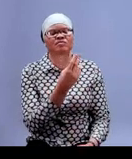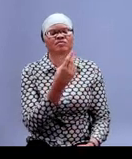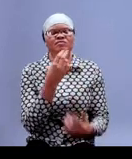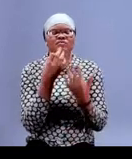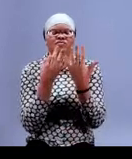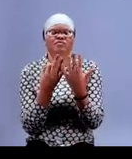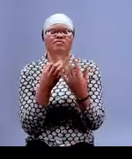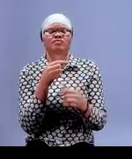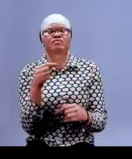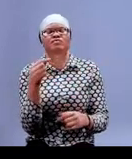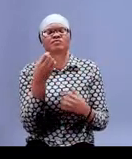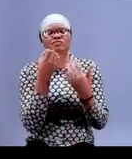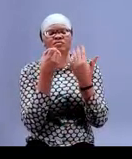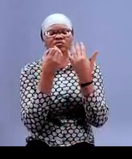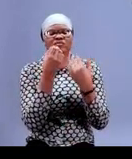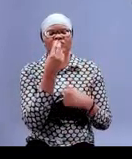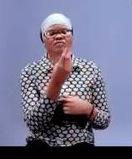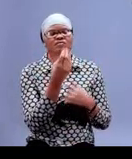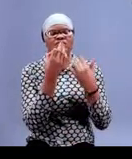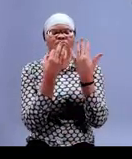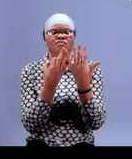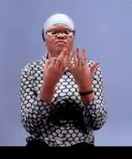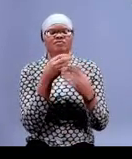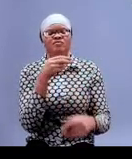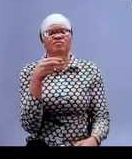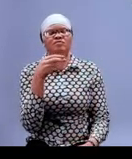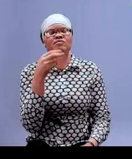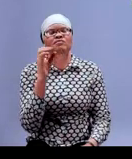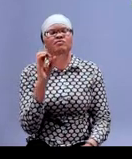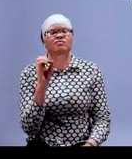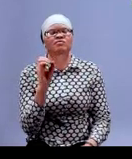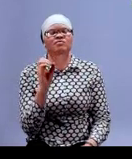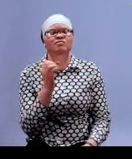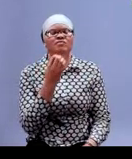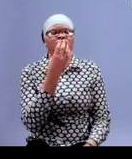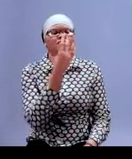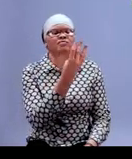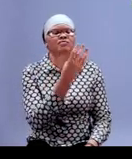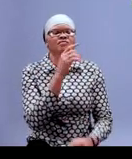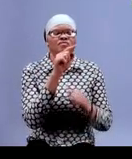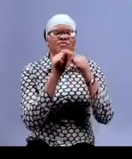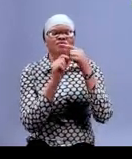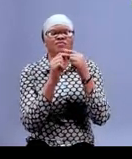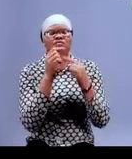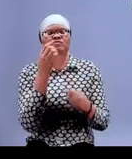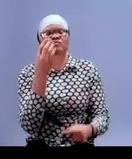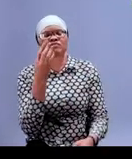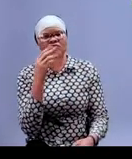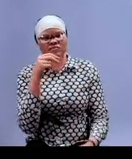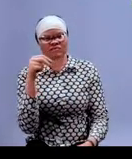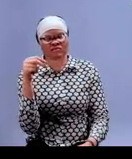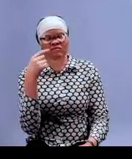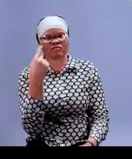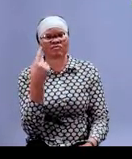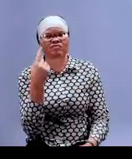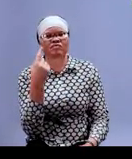28 - 28 = 0 baixa o 4 4 a divir por 4 vai ser igual